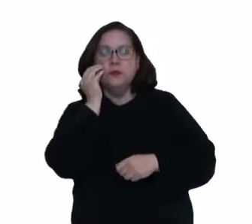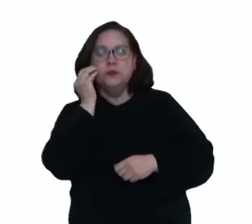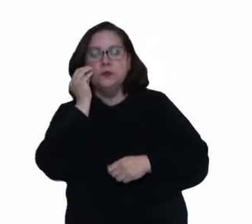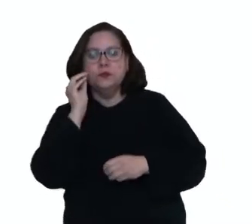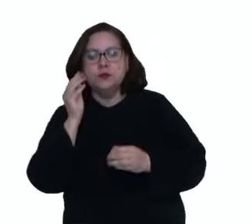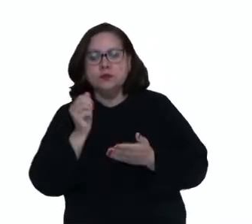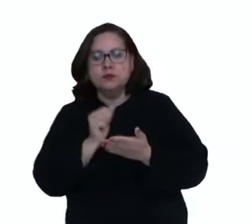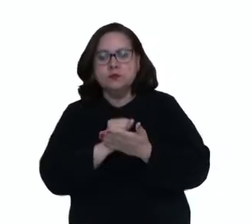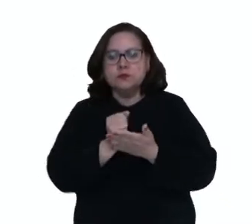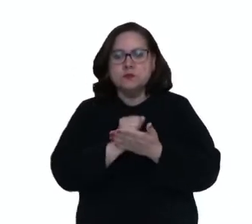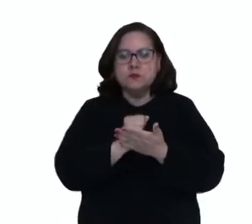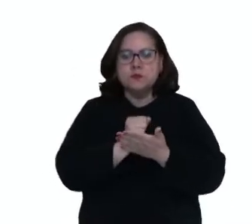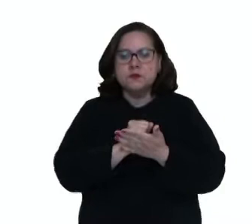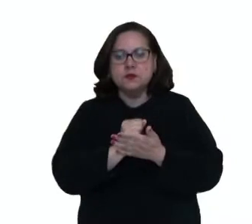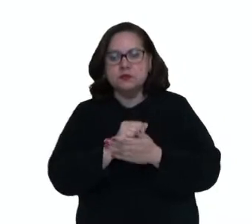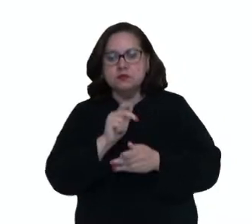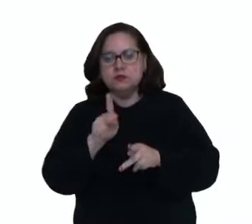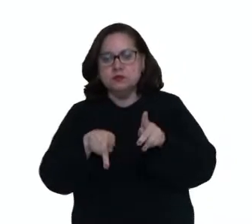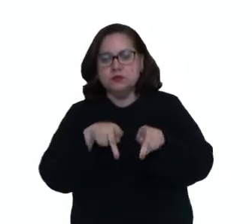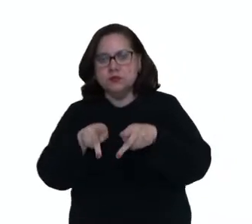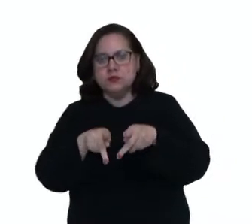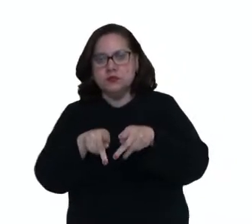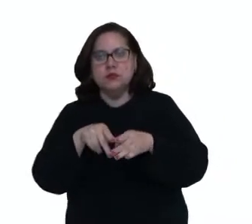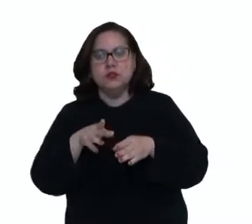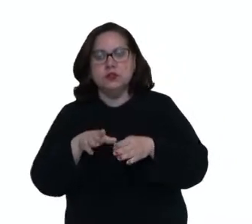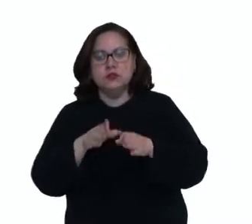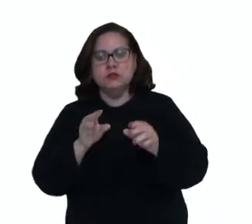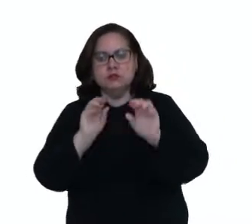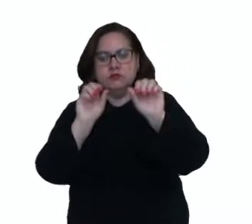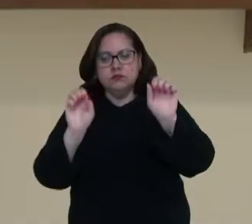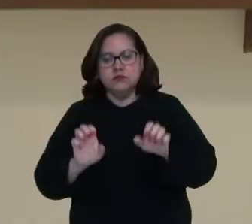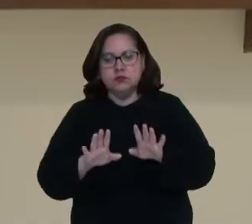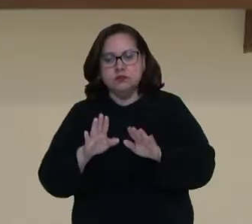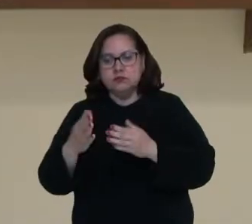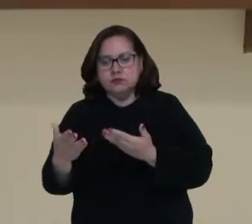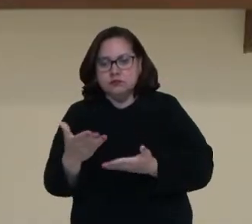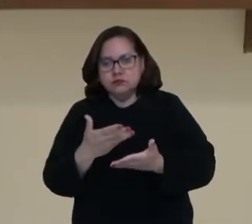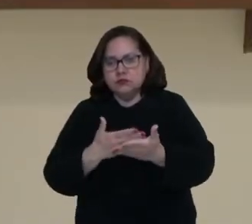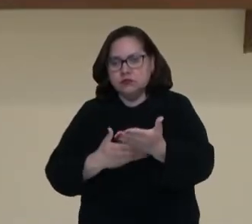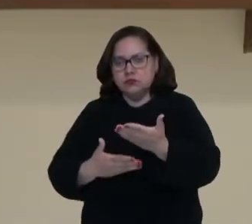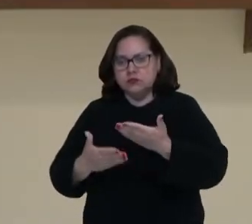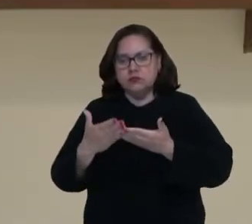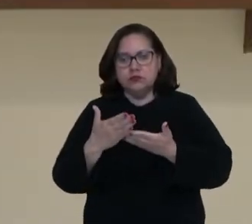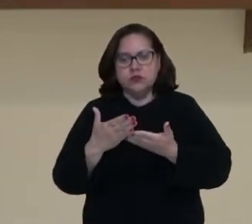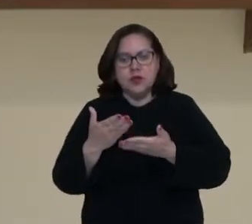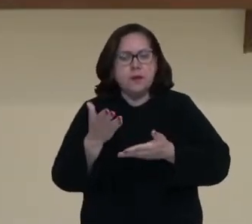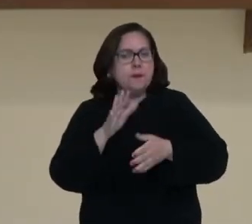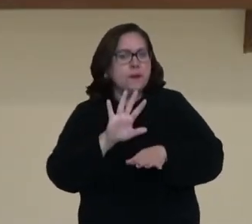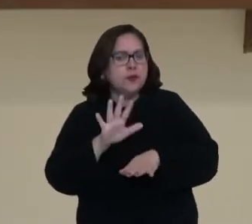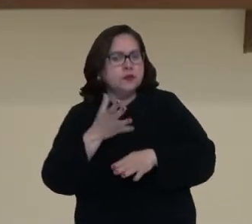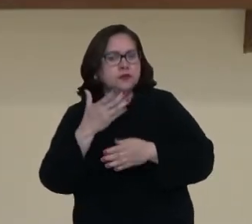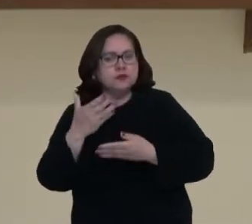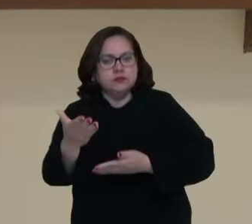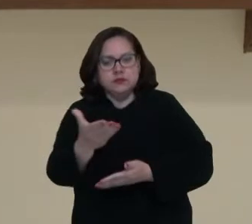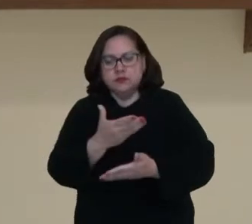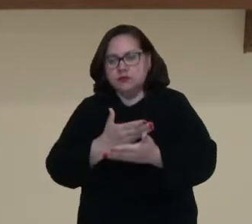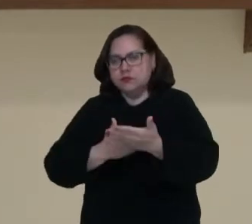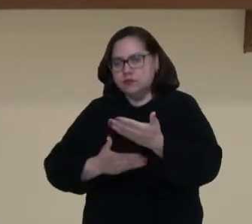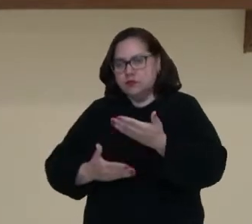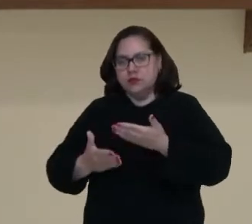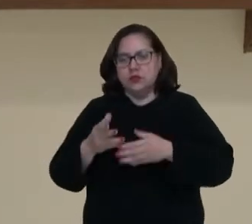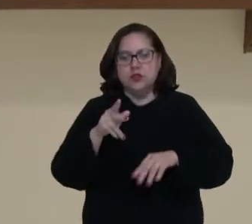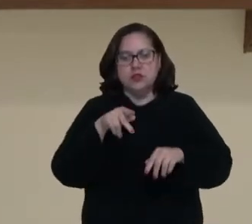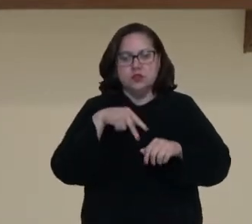de manipulação da população. Ele vai estabelecer uma relação ali de suposta, intermediação entre